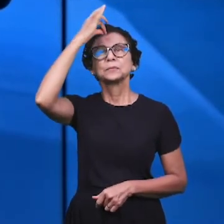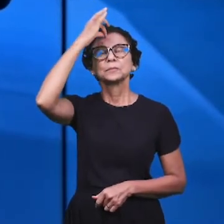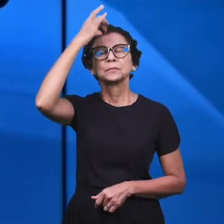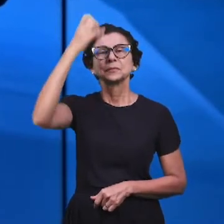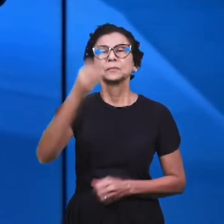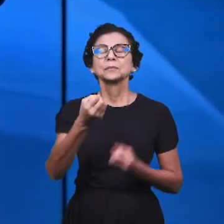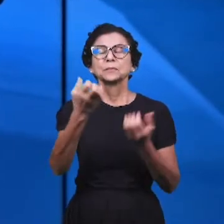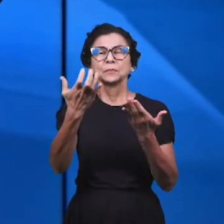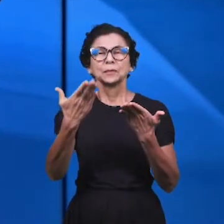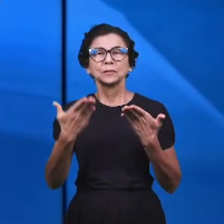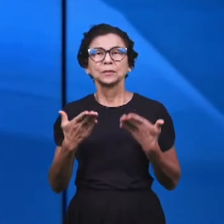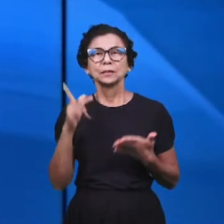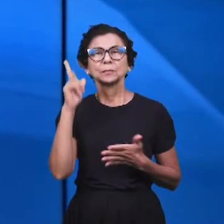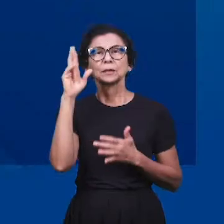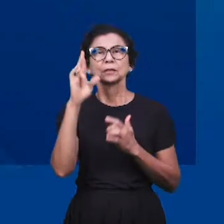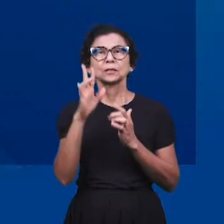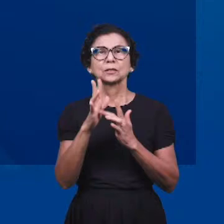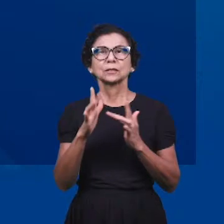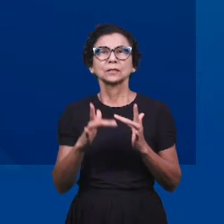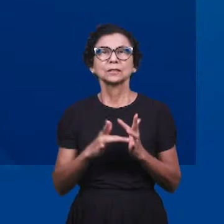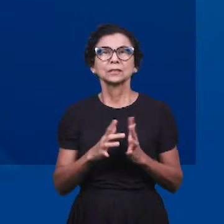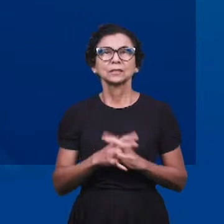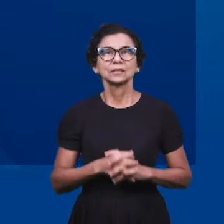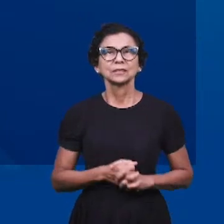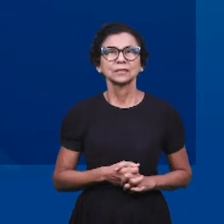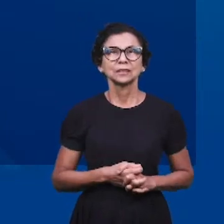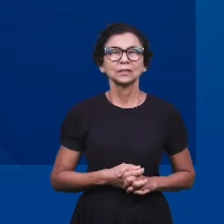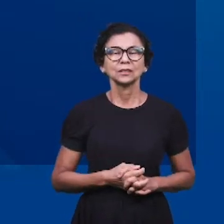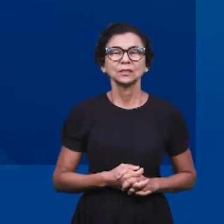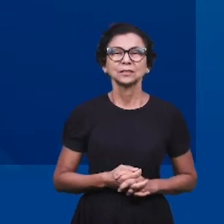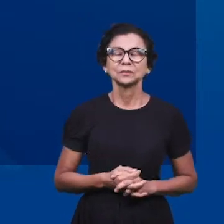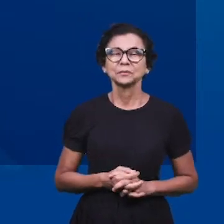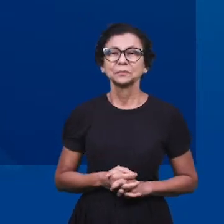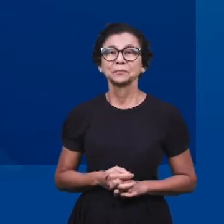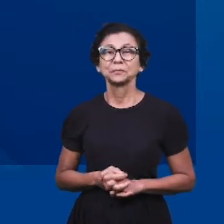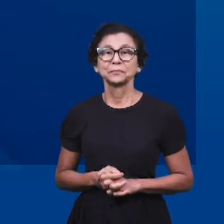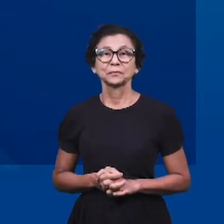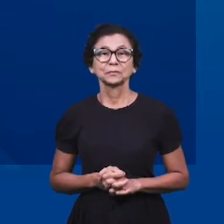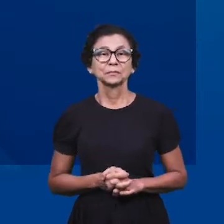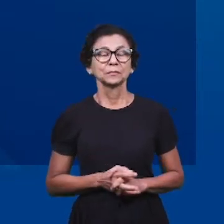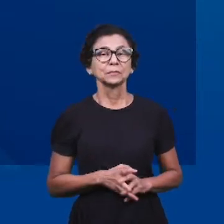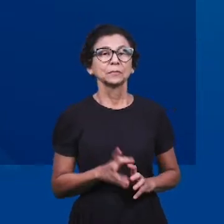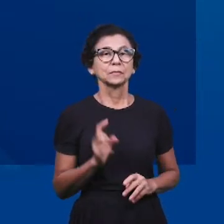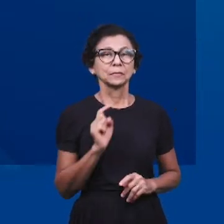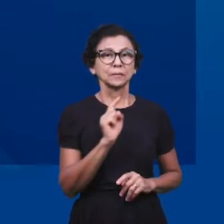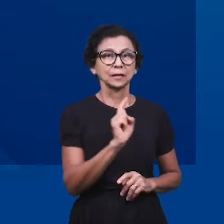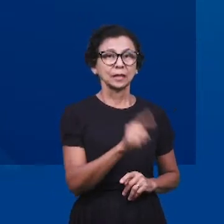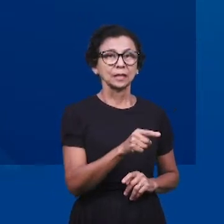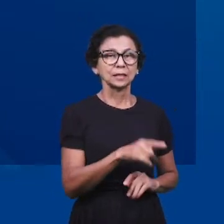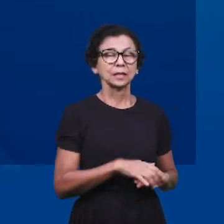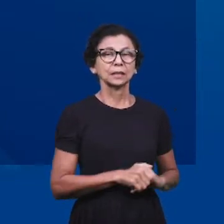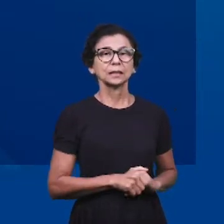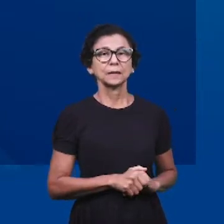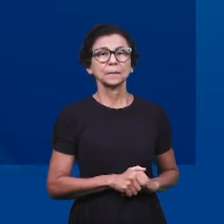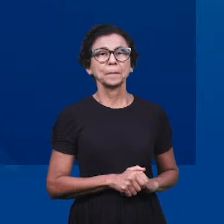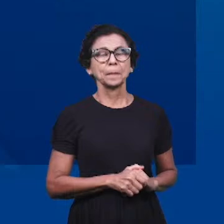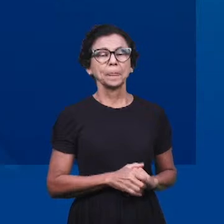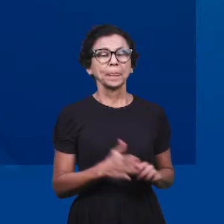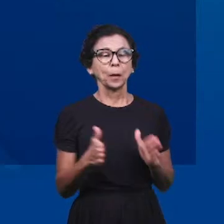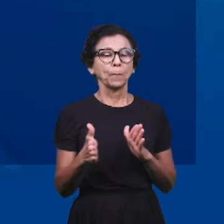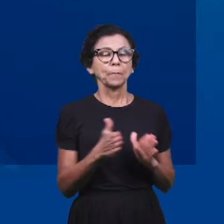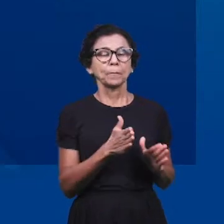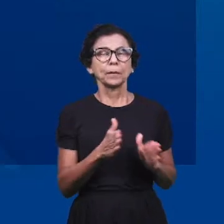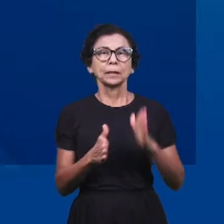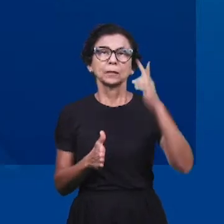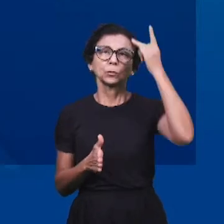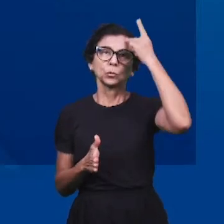muito bem-vinda, irmã. A paz do Senhor Jesus. A verdade relativa está condicionada à temporalidade humana. O